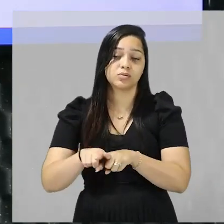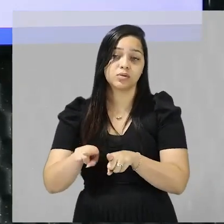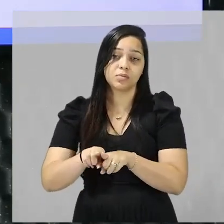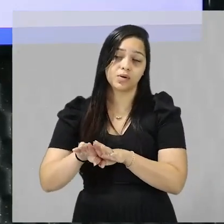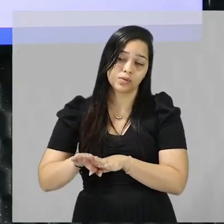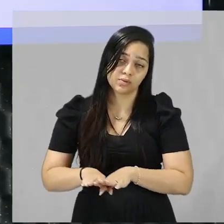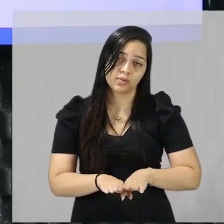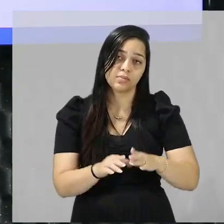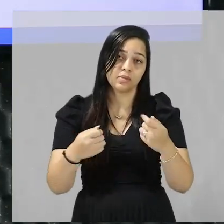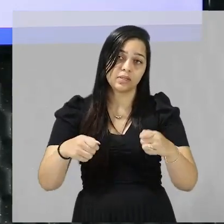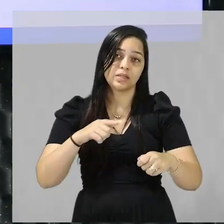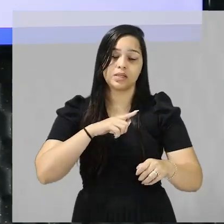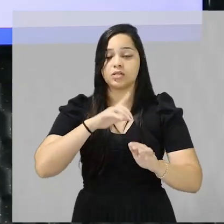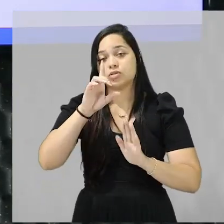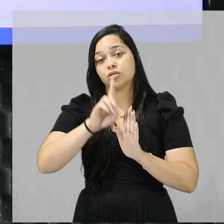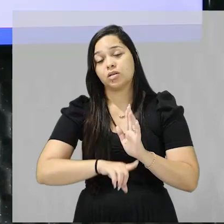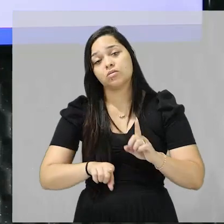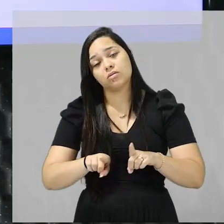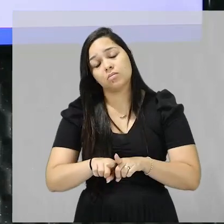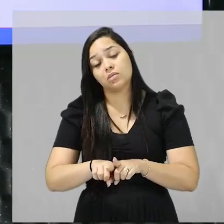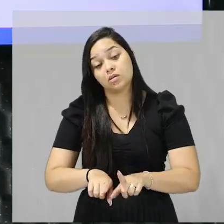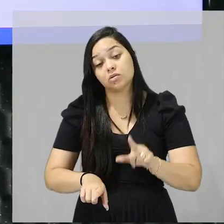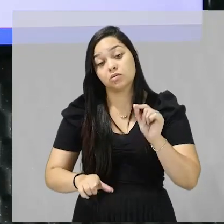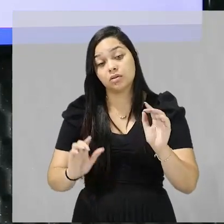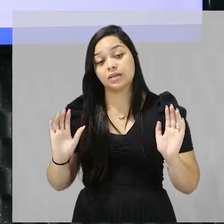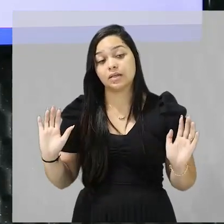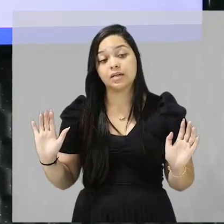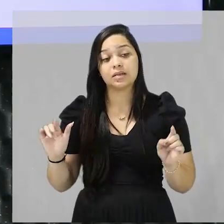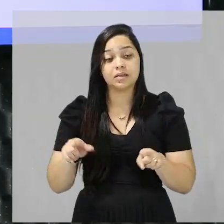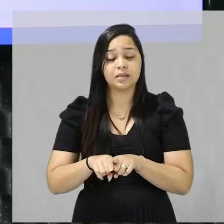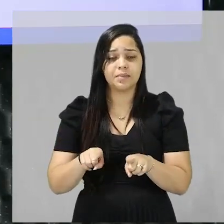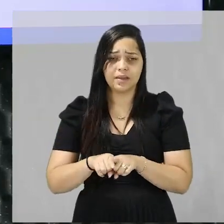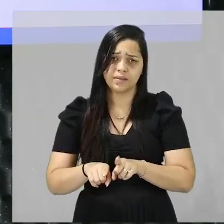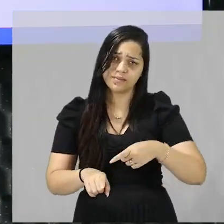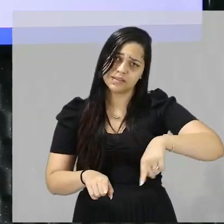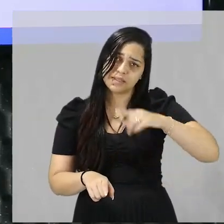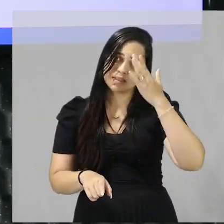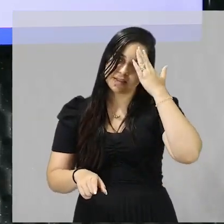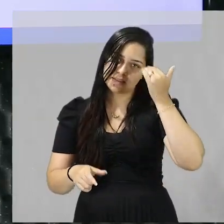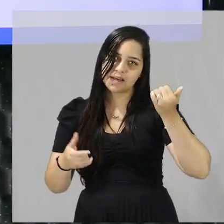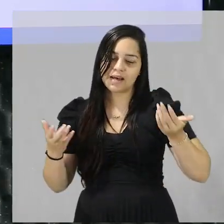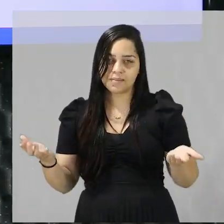igualitarismo, todos deveriam ter acesso. É a opção aqui que, sabe, vocês sabem, né?